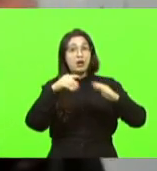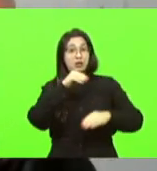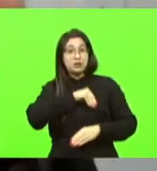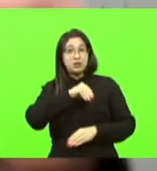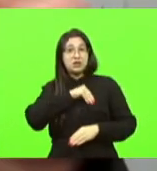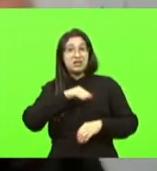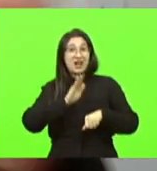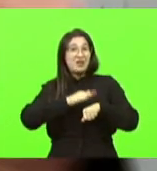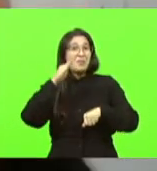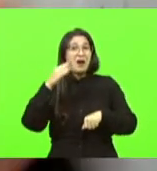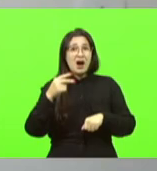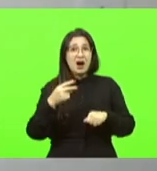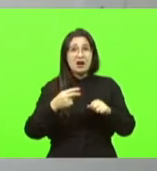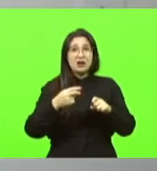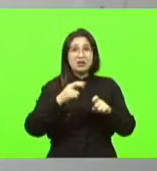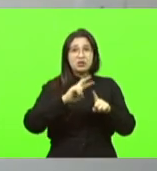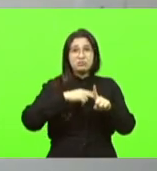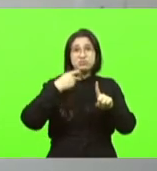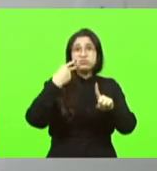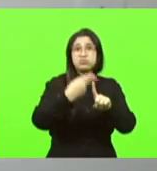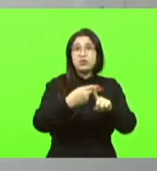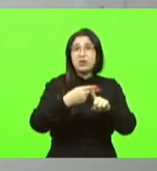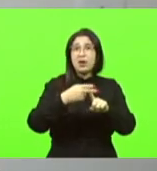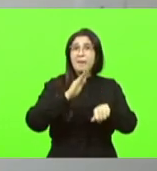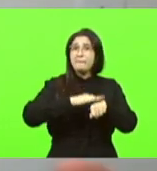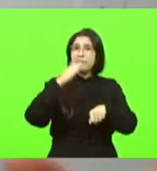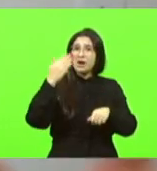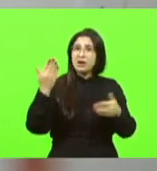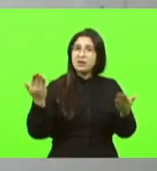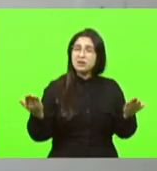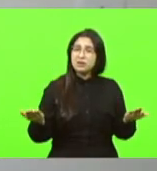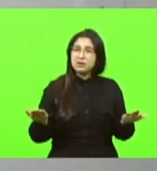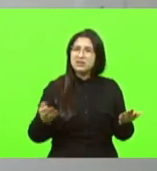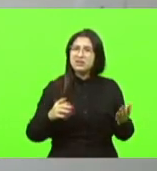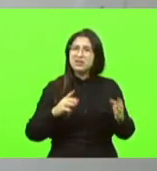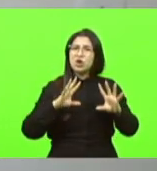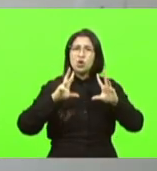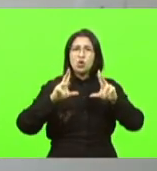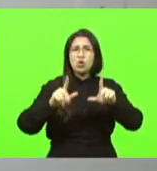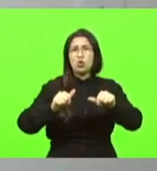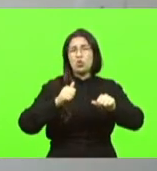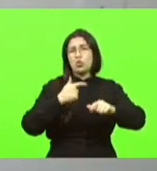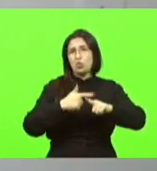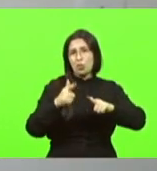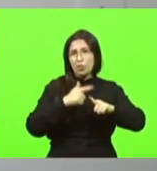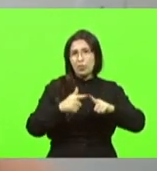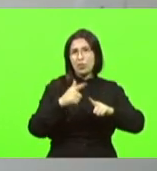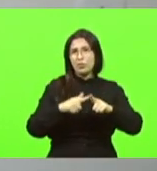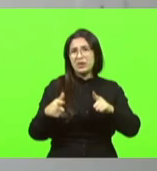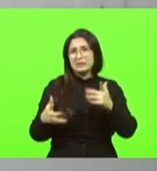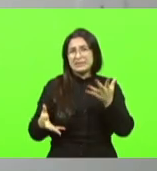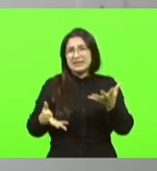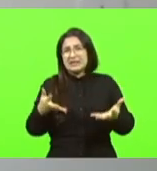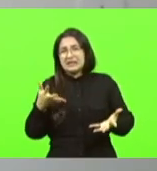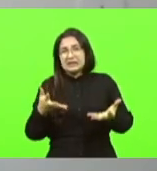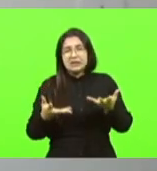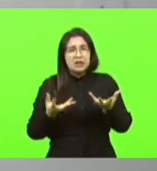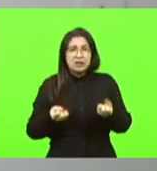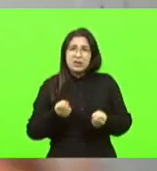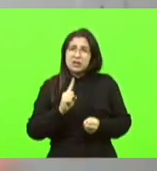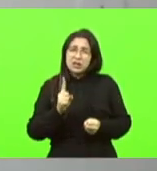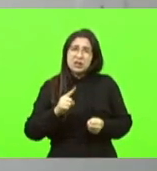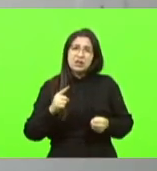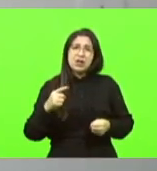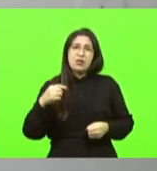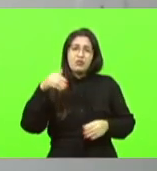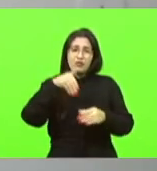duas duas vezes três vezes mais conectado E aí que dá dando todo esse prejuízo e esse desconforto de nós estamos botando